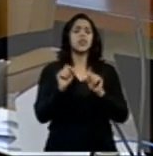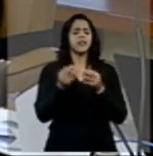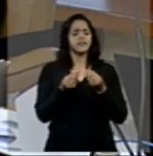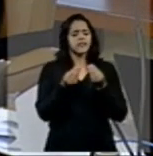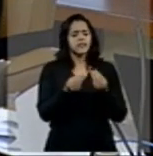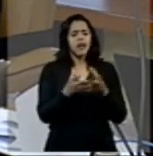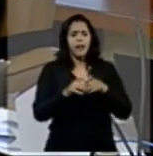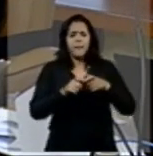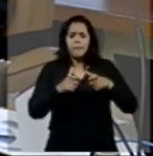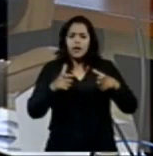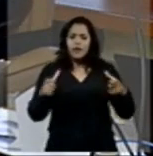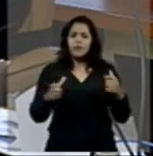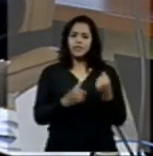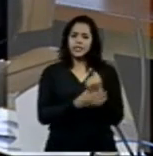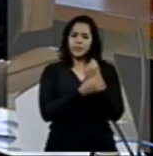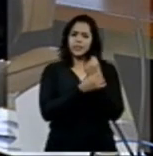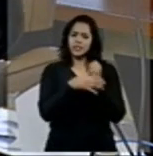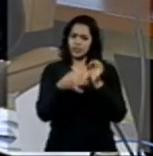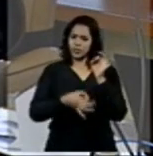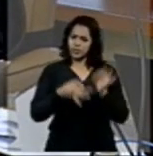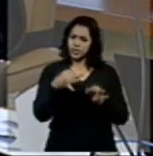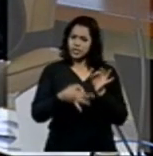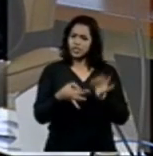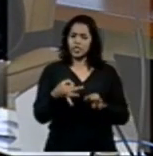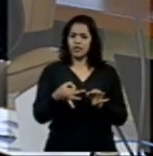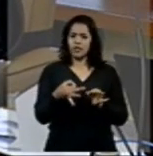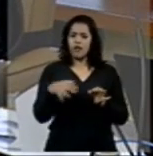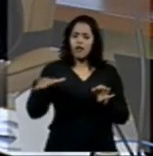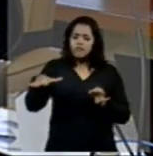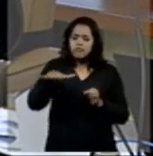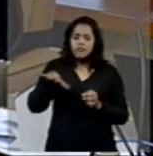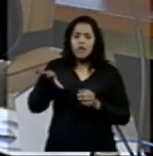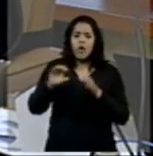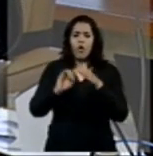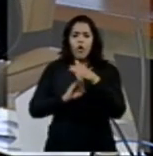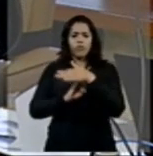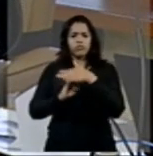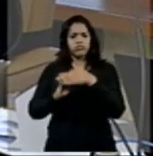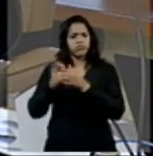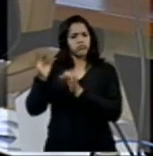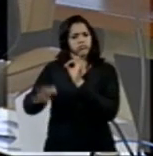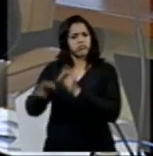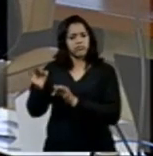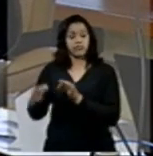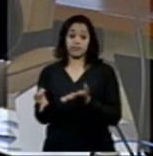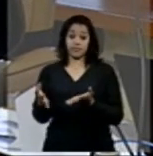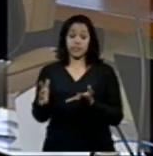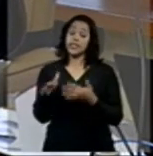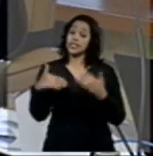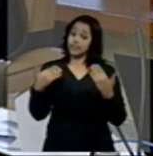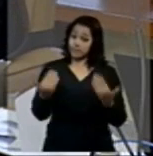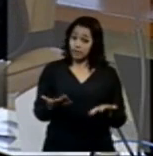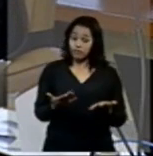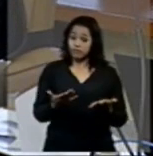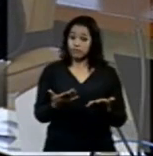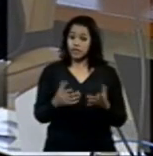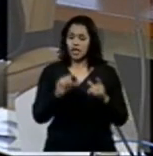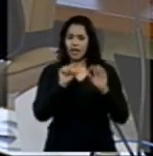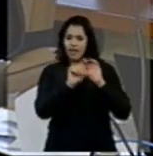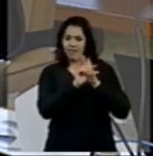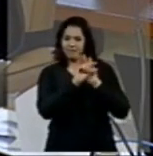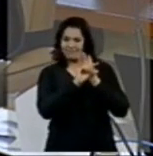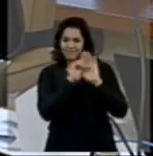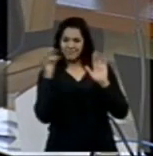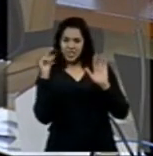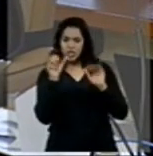segurança jurídica, tanto aos órgãos jurisdicionais quanto aos próprios jurisdicionados. Portanto, o